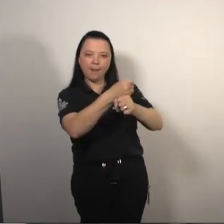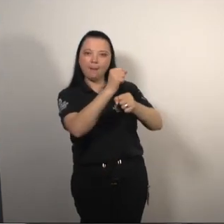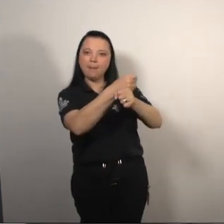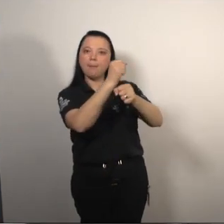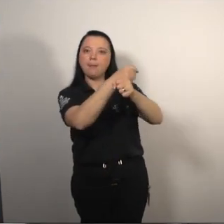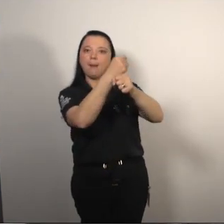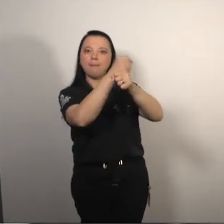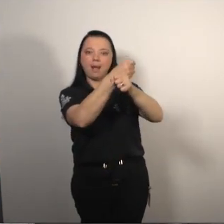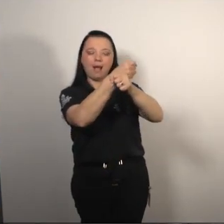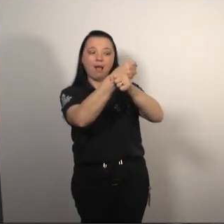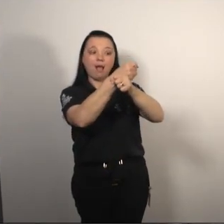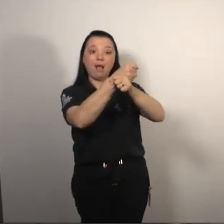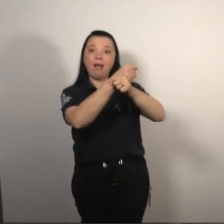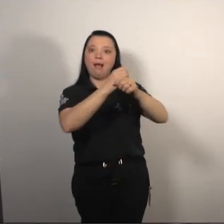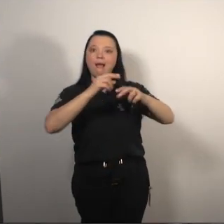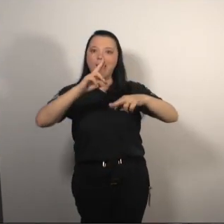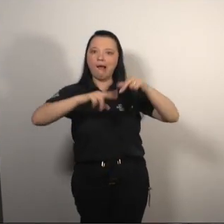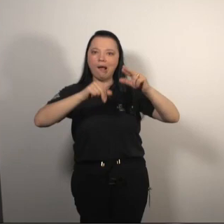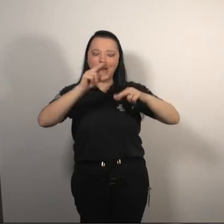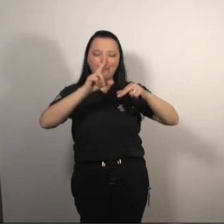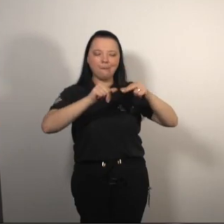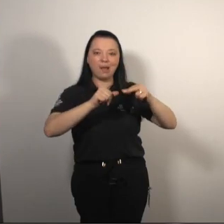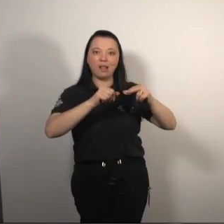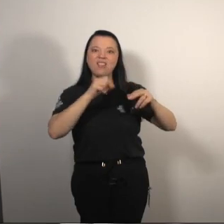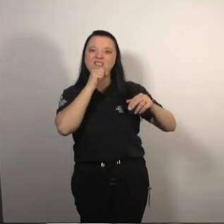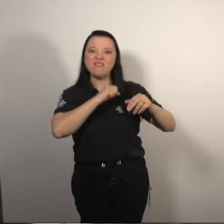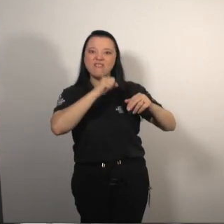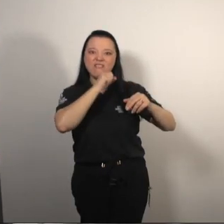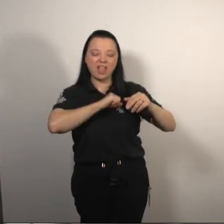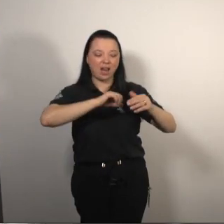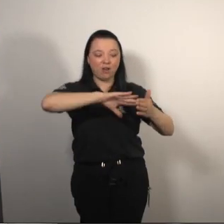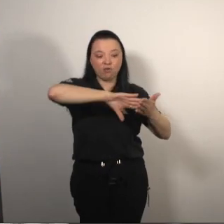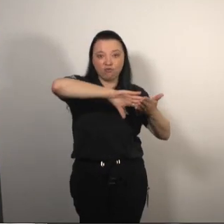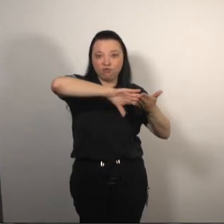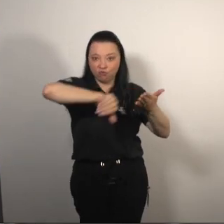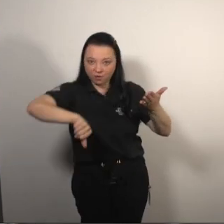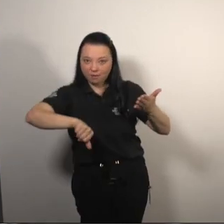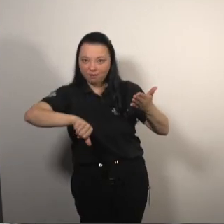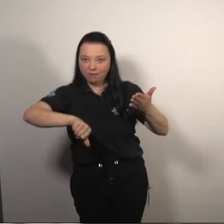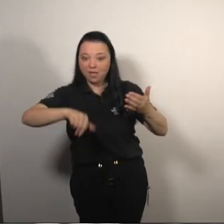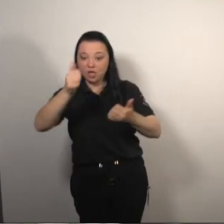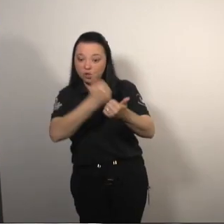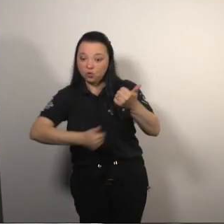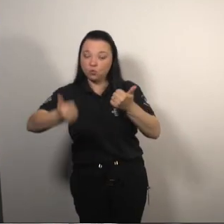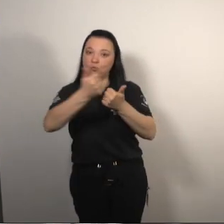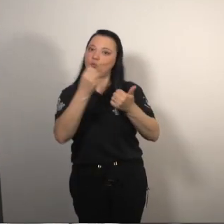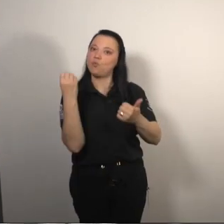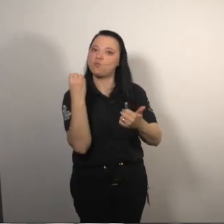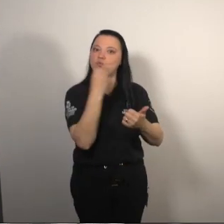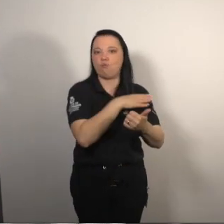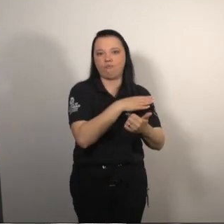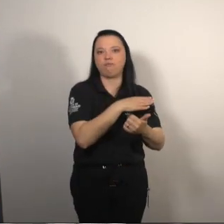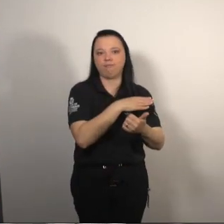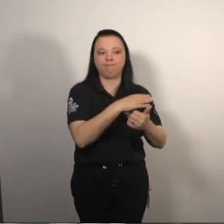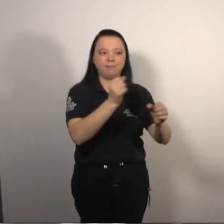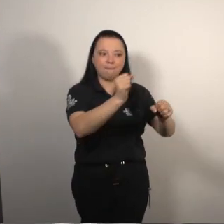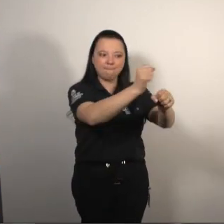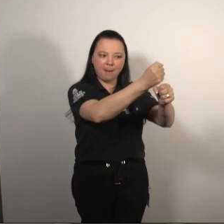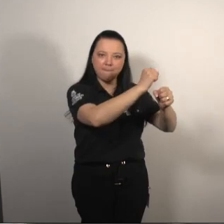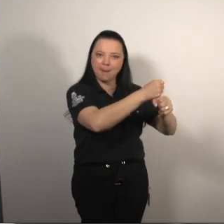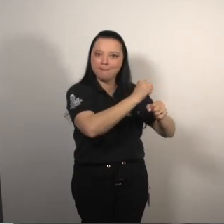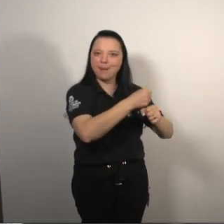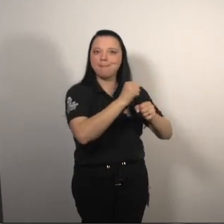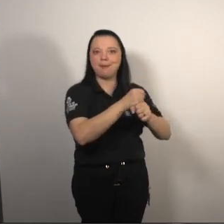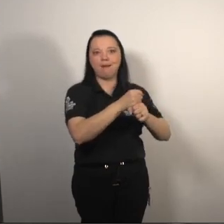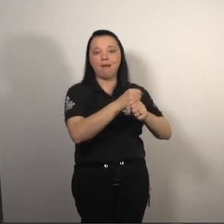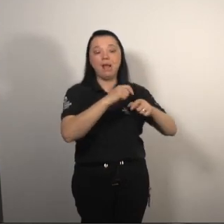aparelhos de apoio antigos e substituídos por novos. Isso é um trabalho que jamais foi